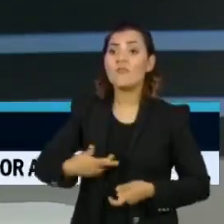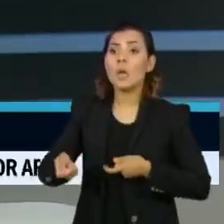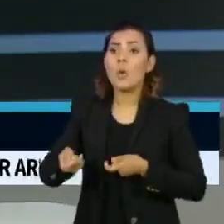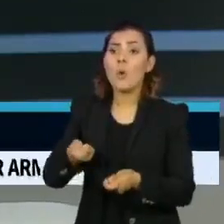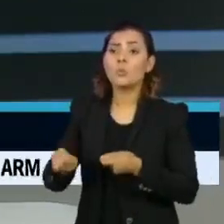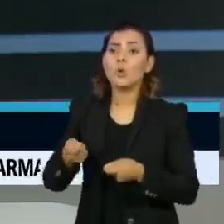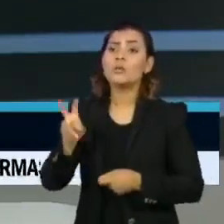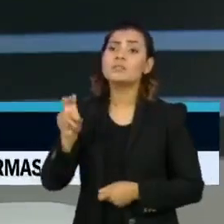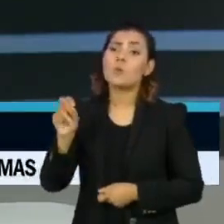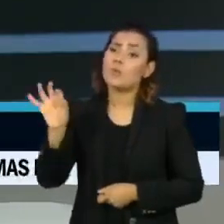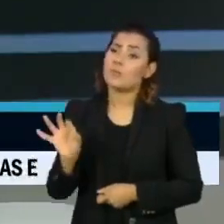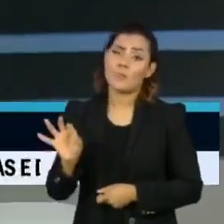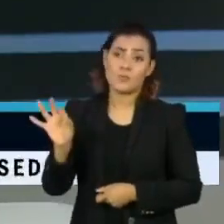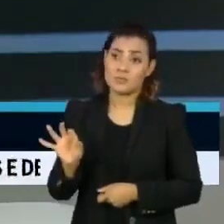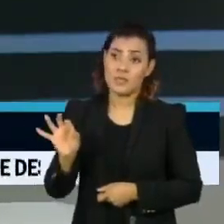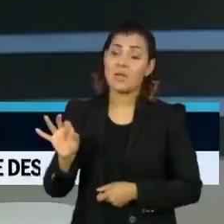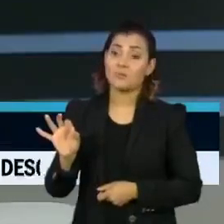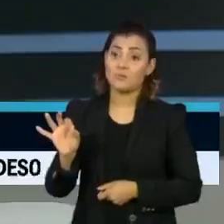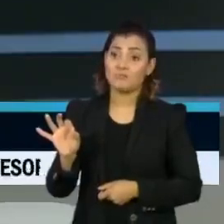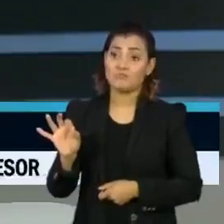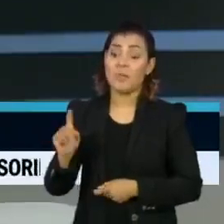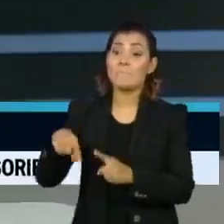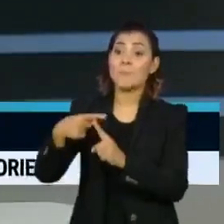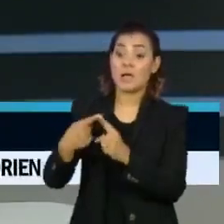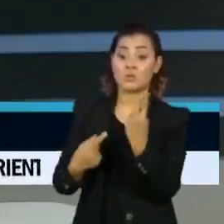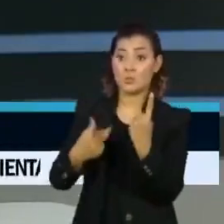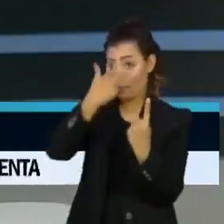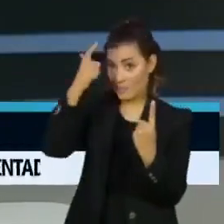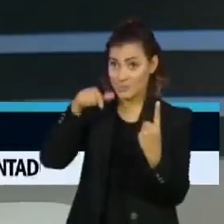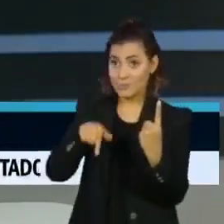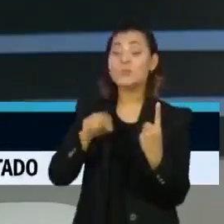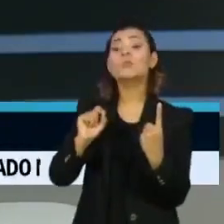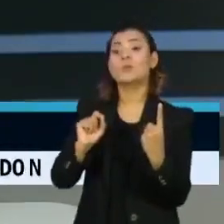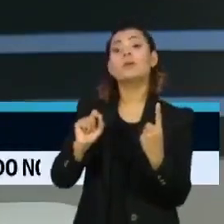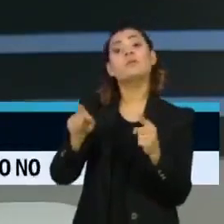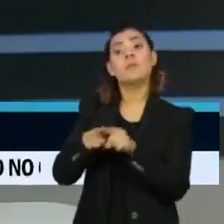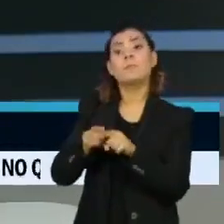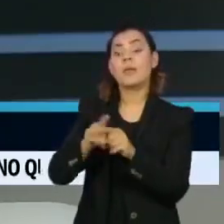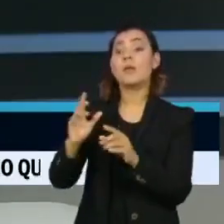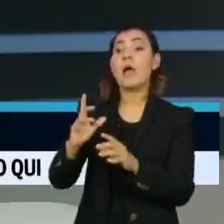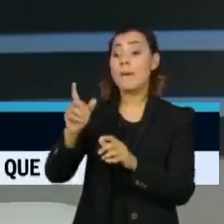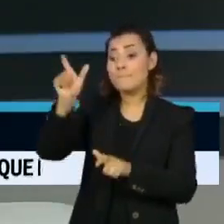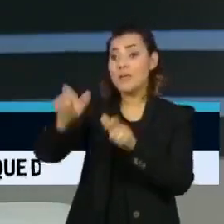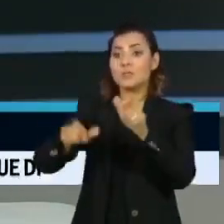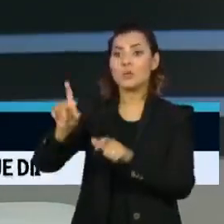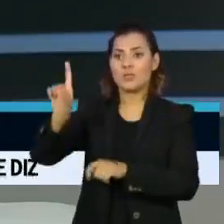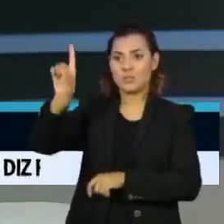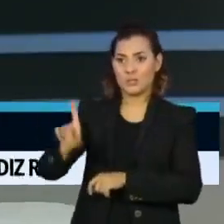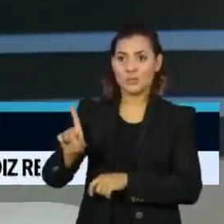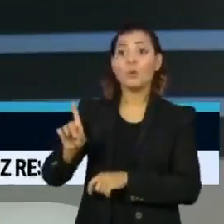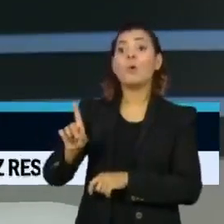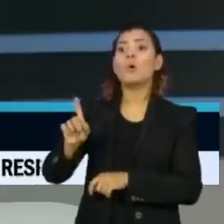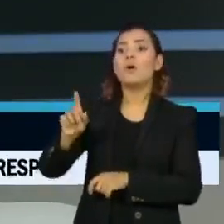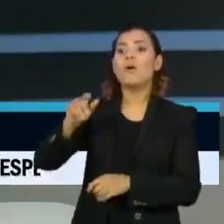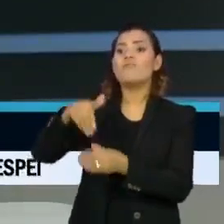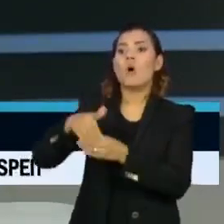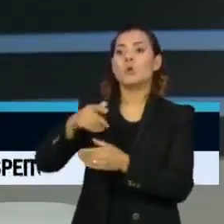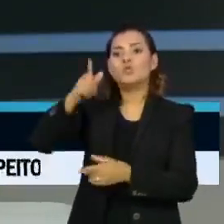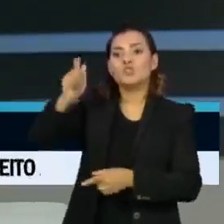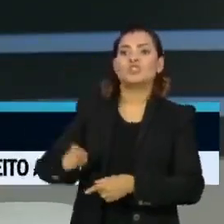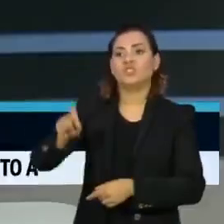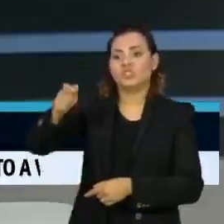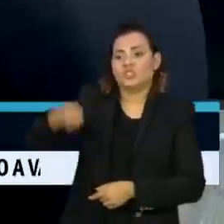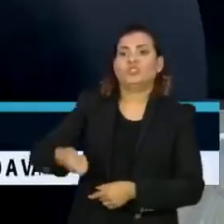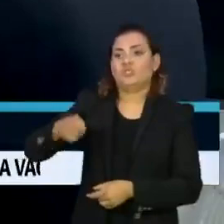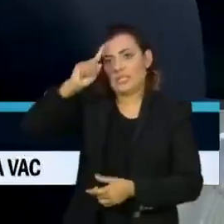controle com 50% mais um das ações no mínimo e os acionistas preferencialistas não têm direito a voto. O que